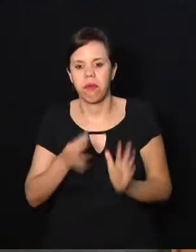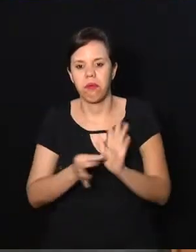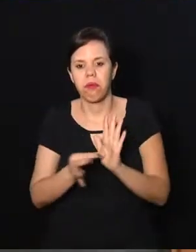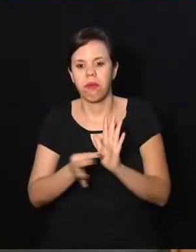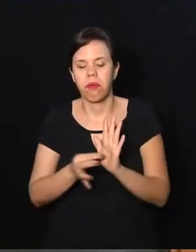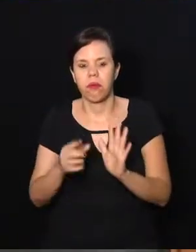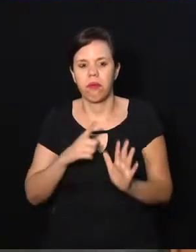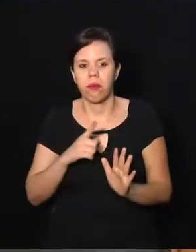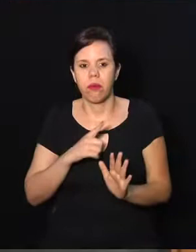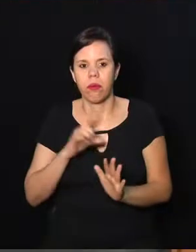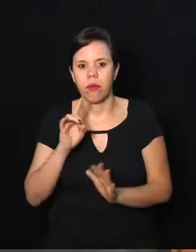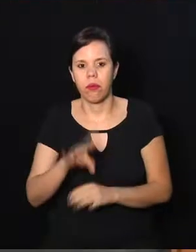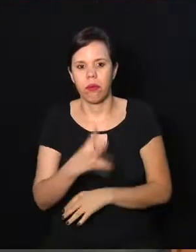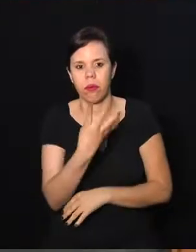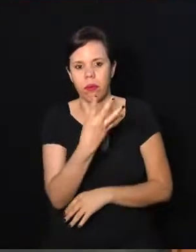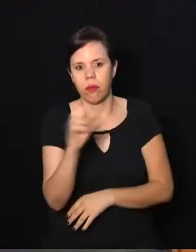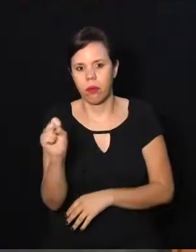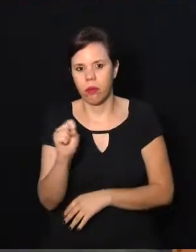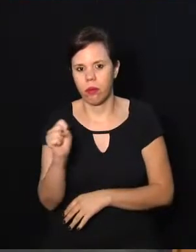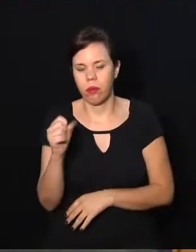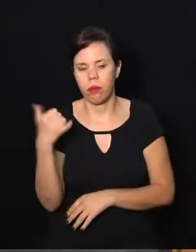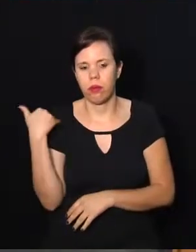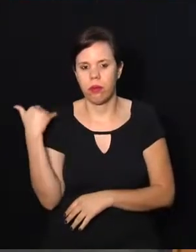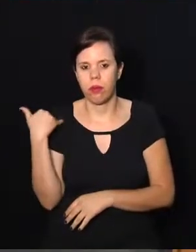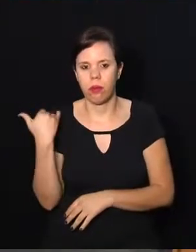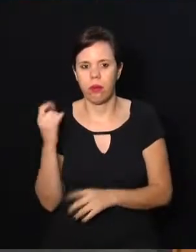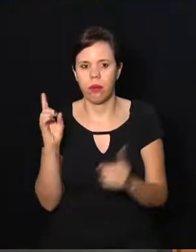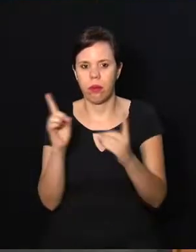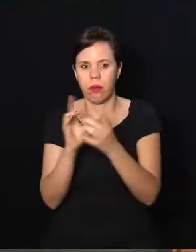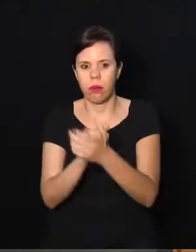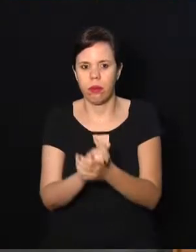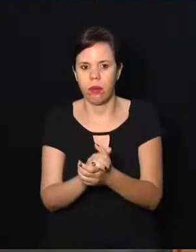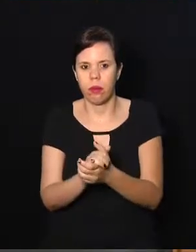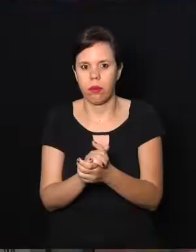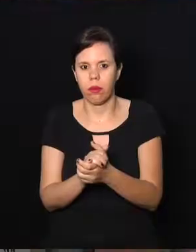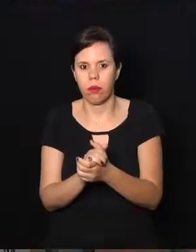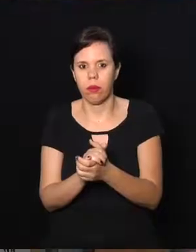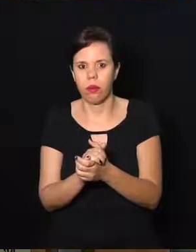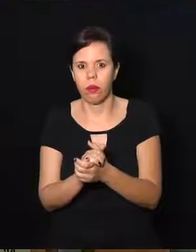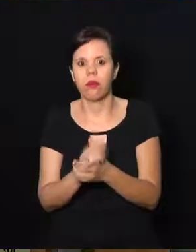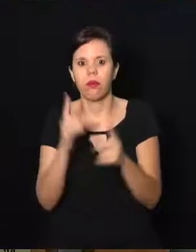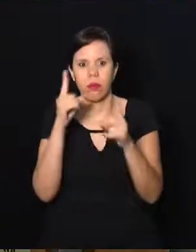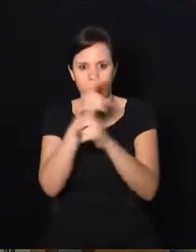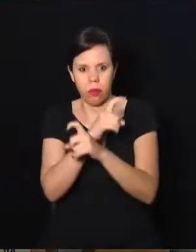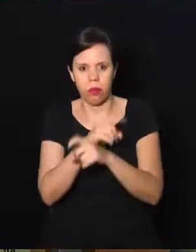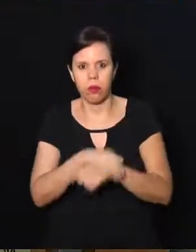que tenho só 48 anos de casado, é difícil.